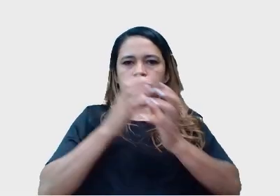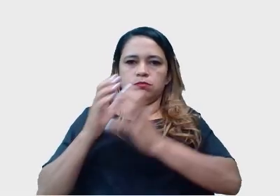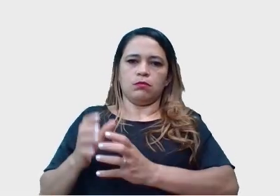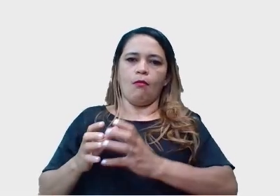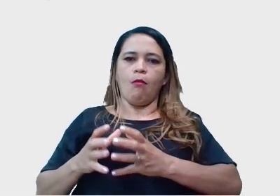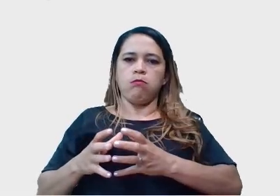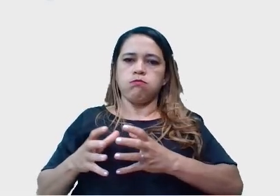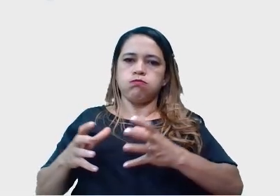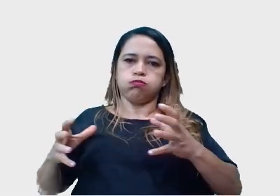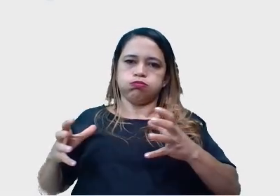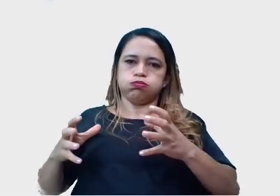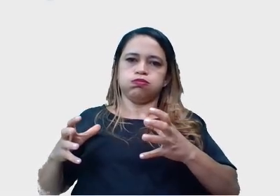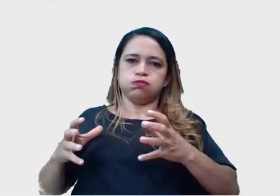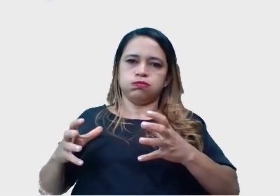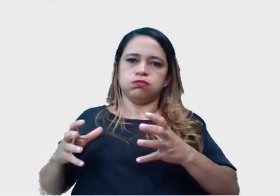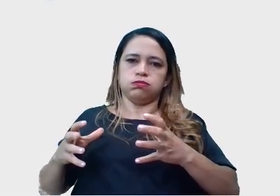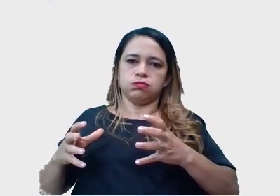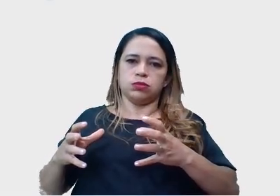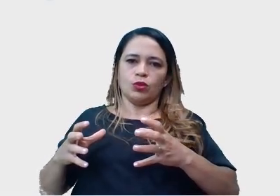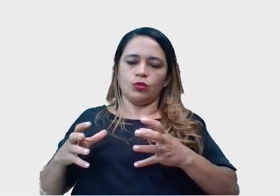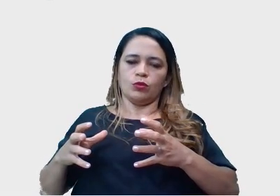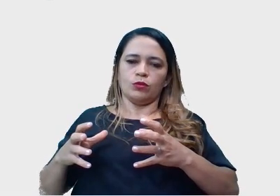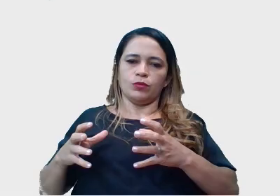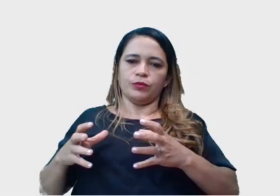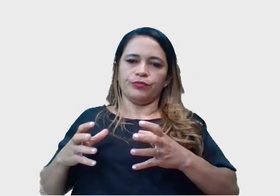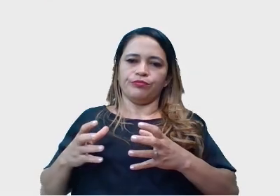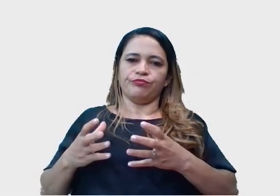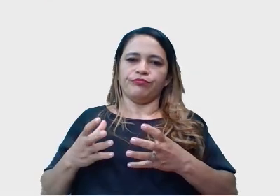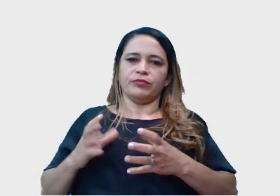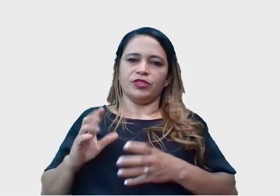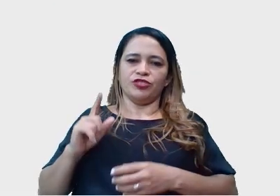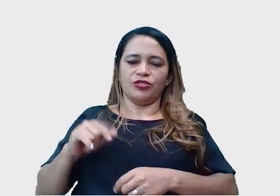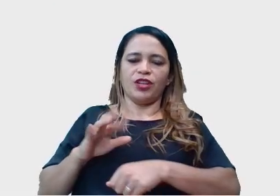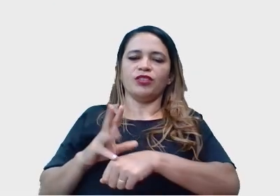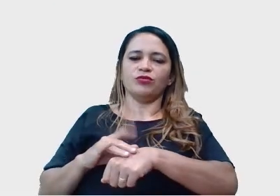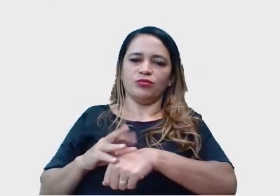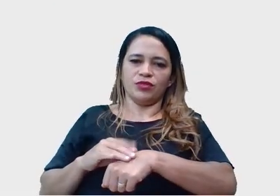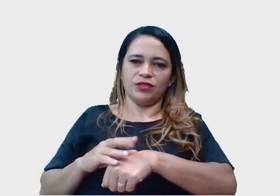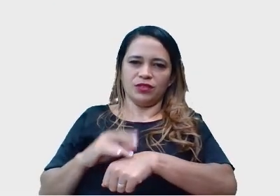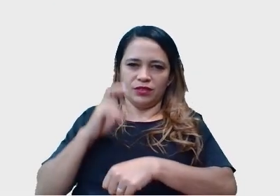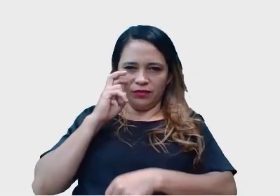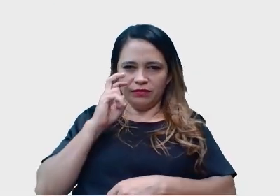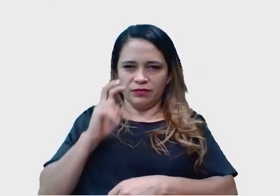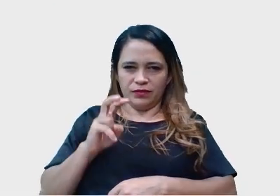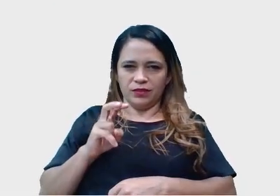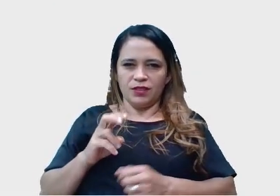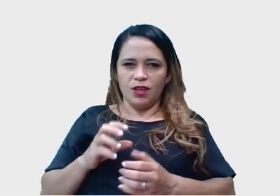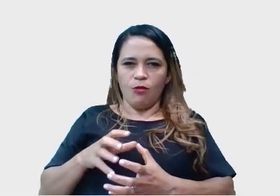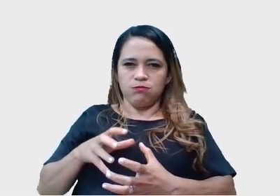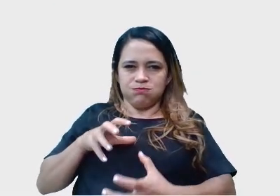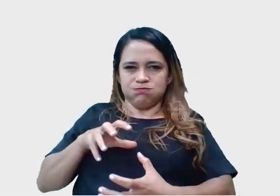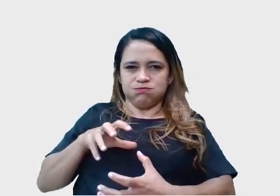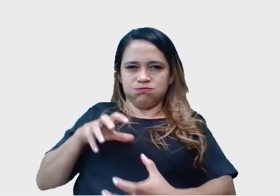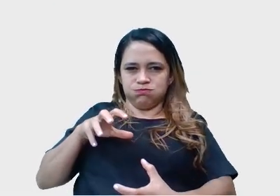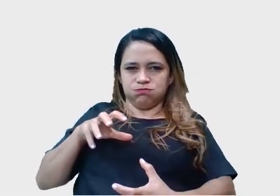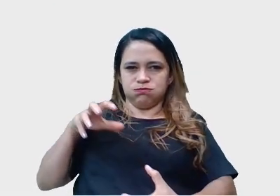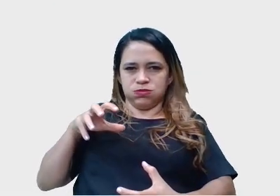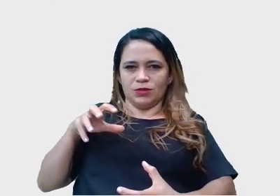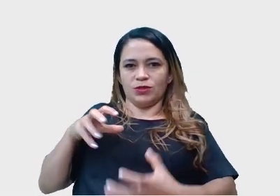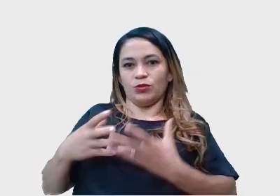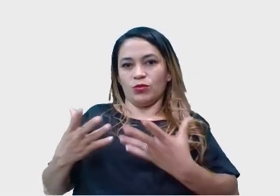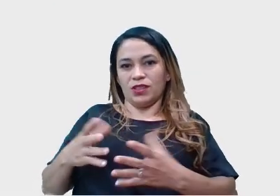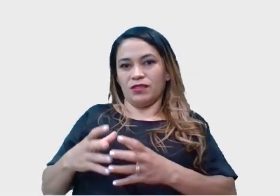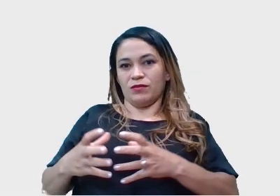outro lado aqui, eu já tenho o tamanho de um coração com doença de Chagas. Viu que a parede do coração encheu demais. E quando a